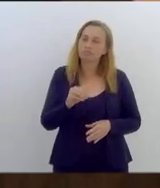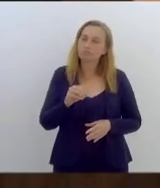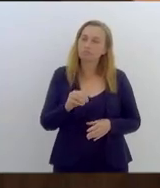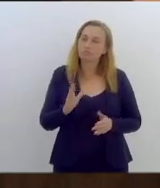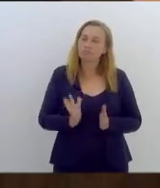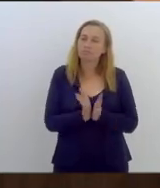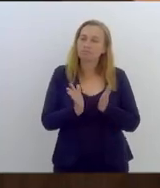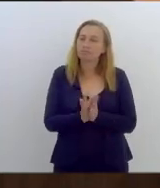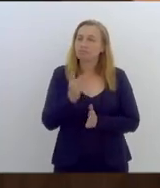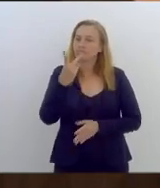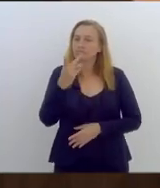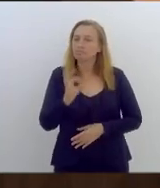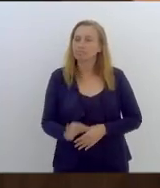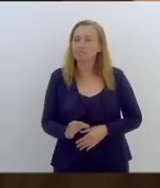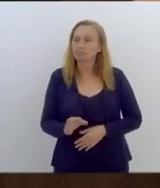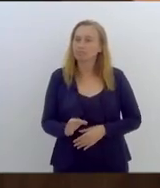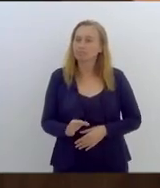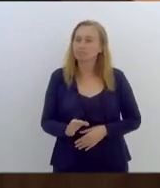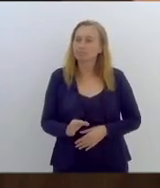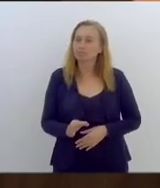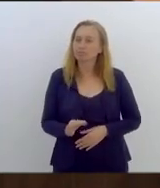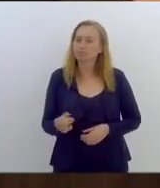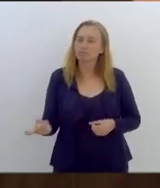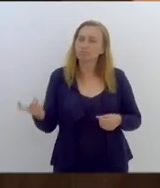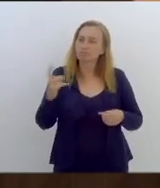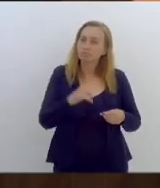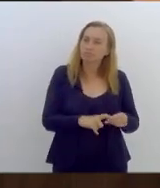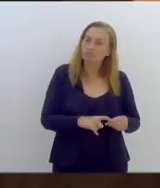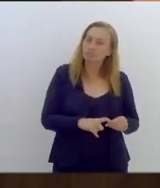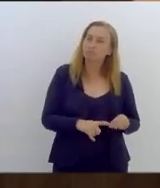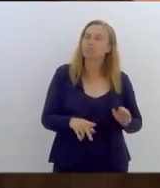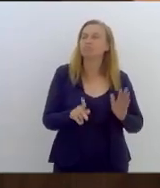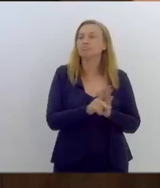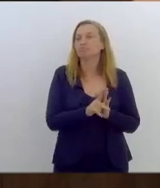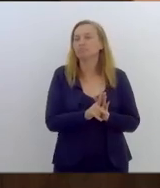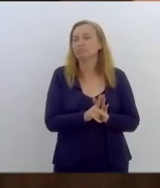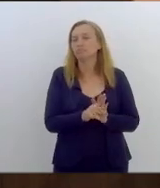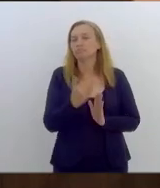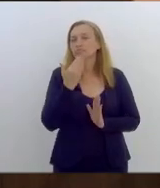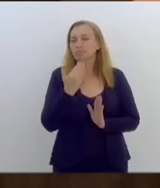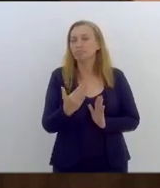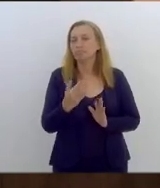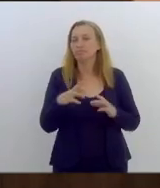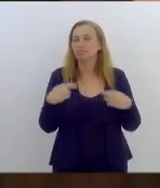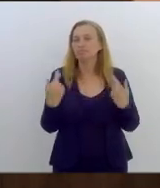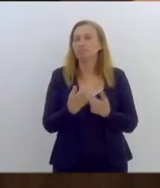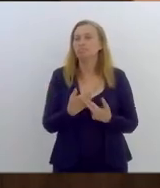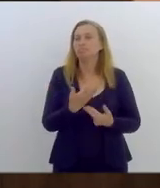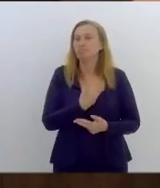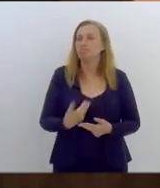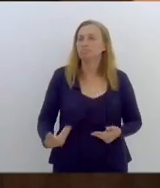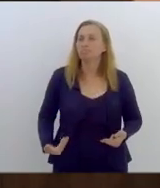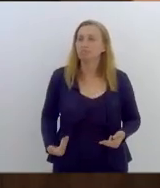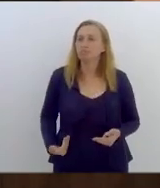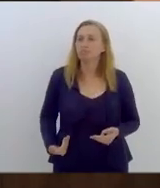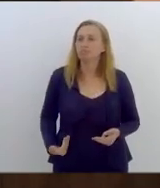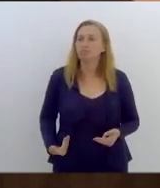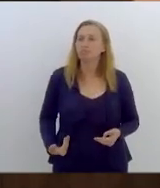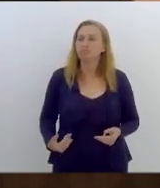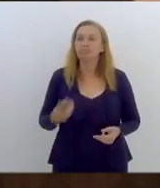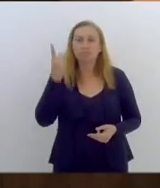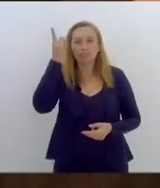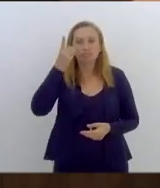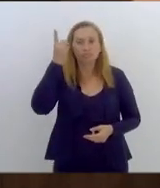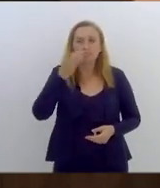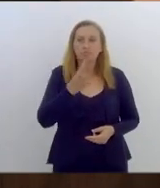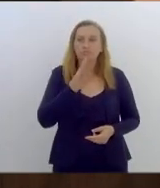2%, e voltando esse projeto, eu peço uma audiência pública, que o deputado tem que